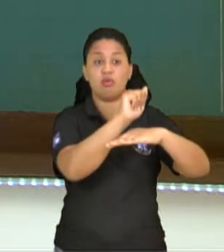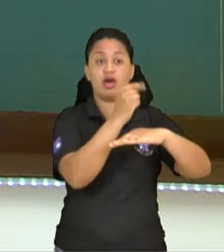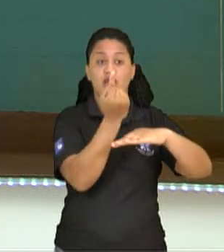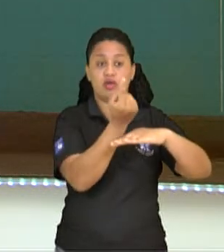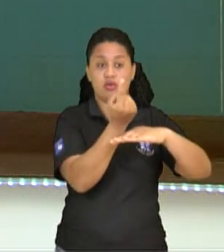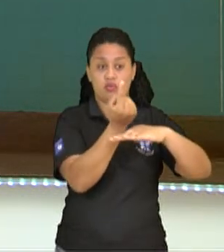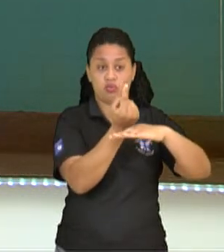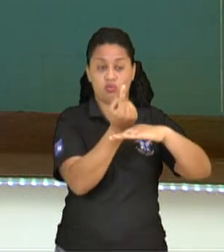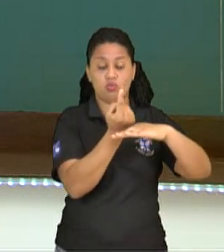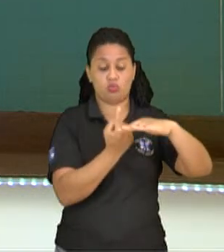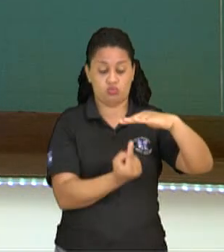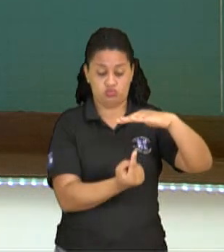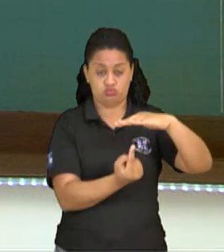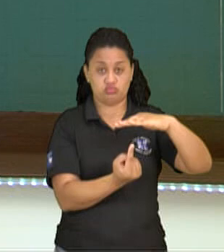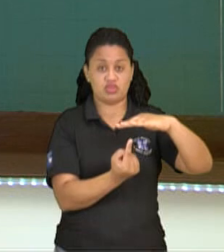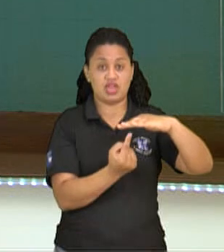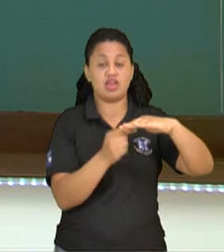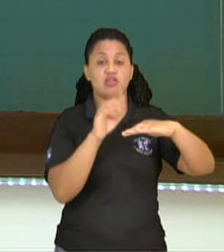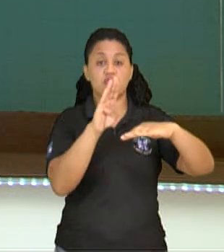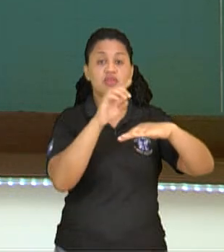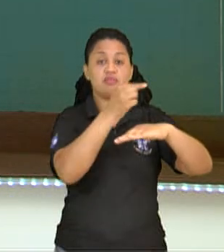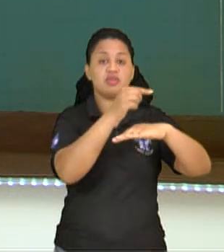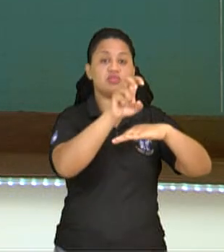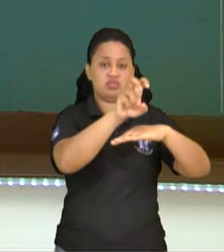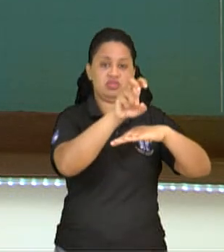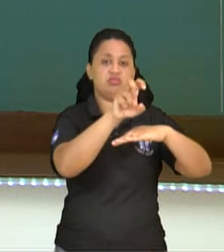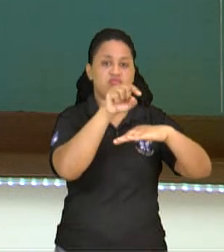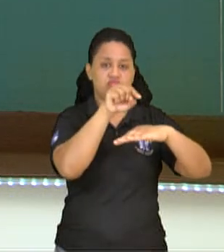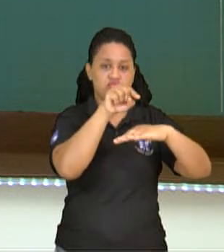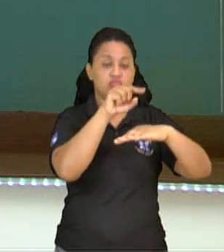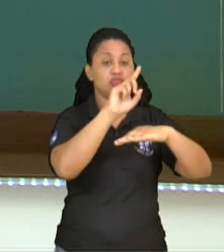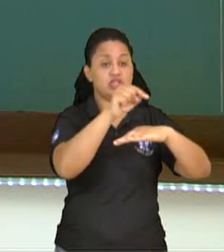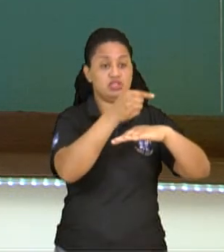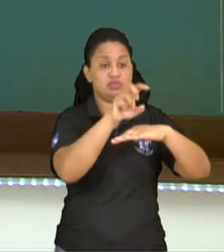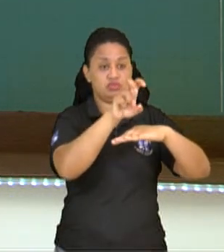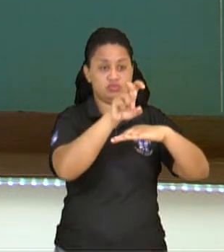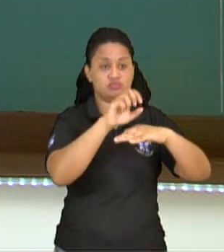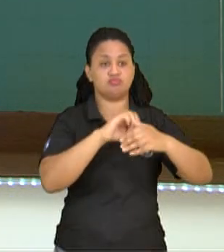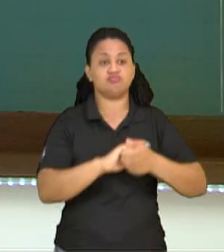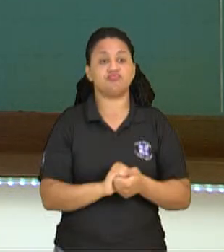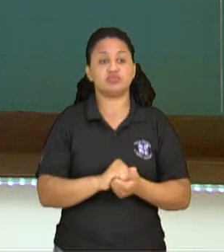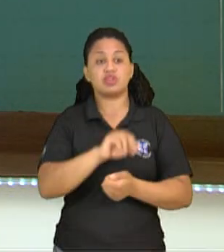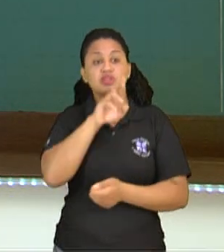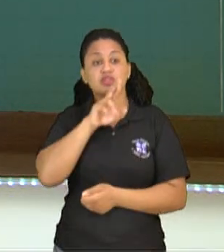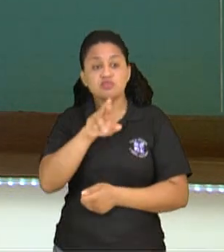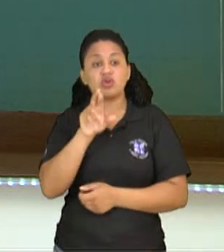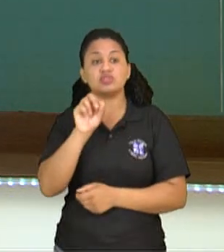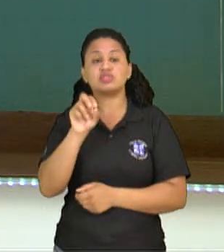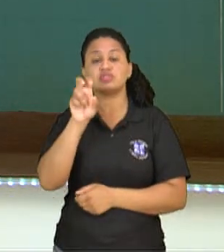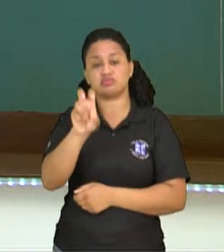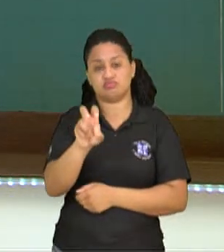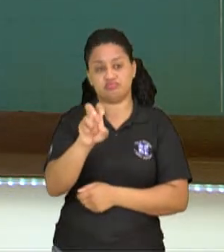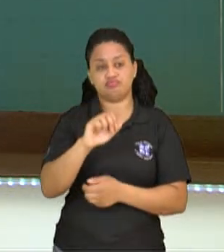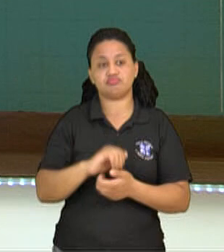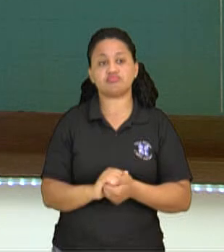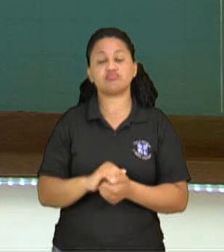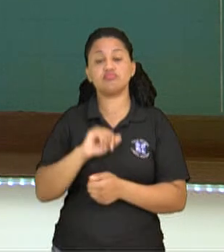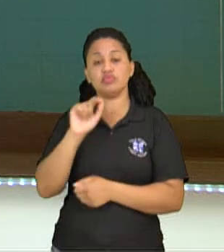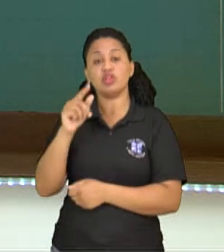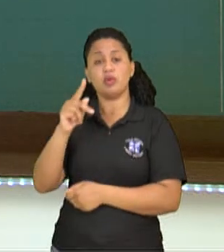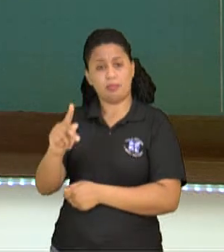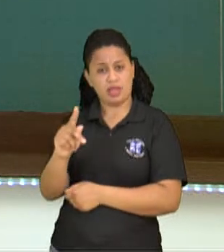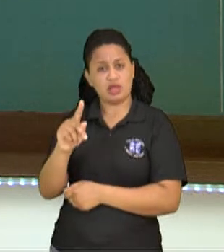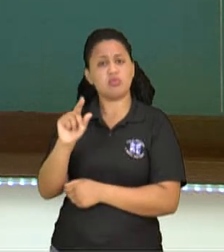b é menos 5, tá? Então, isso vai ser igual a 5, tá? E o produto, ele é